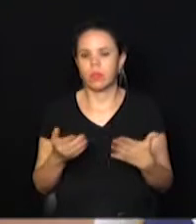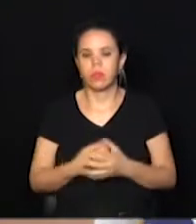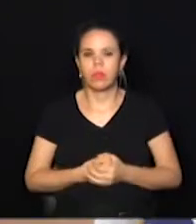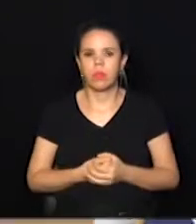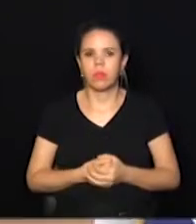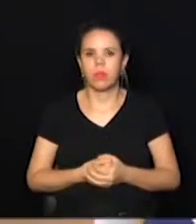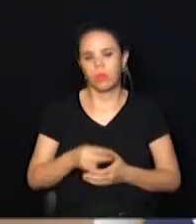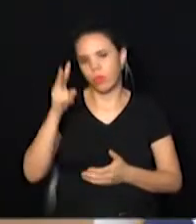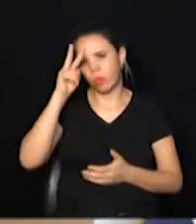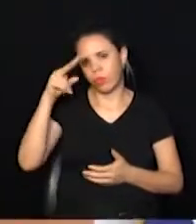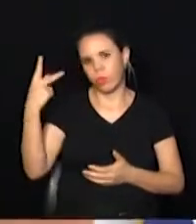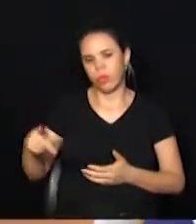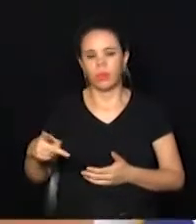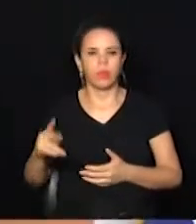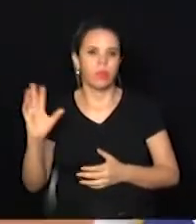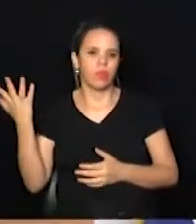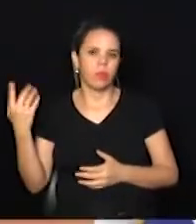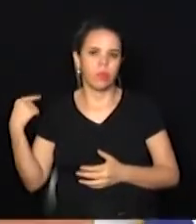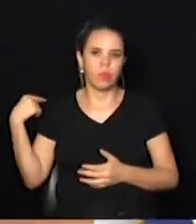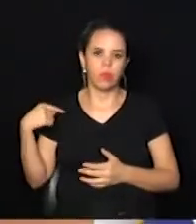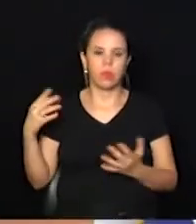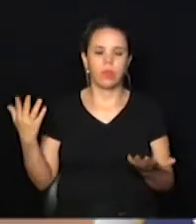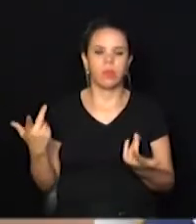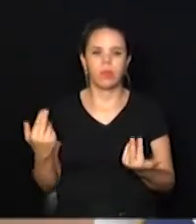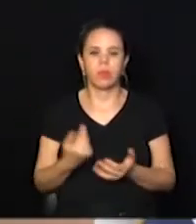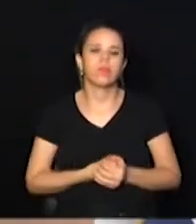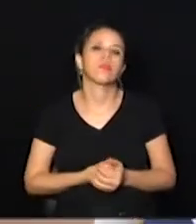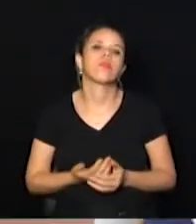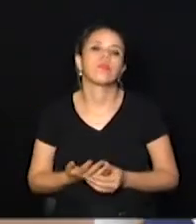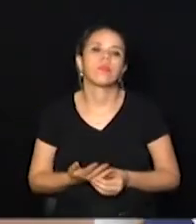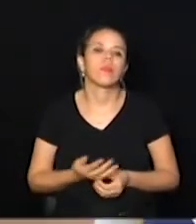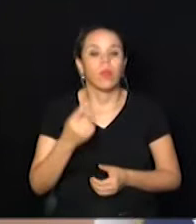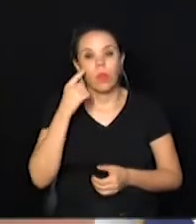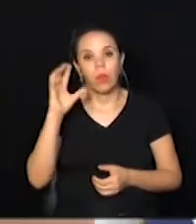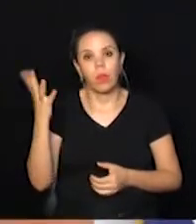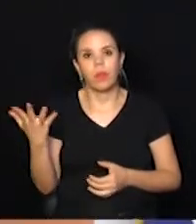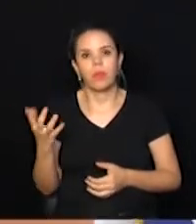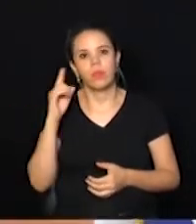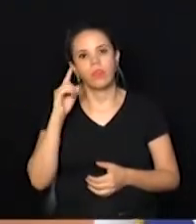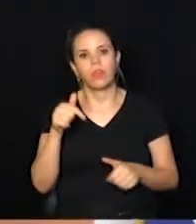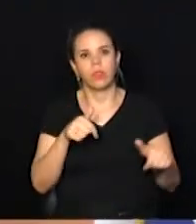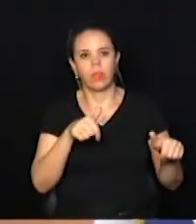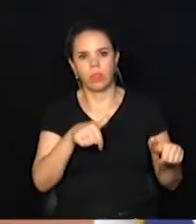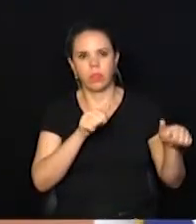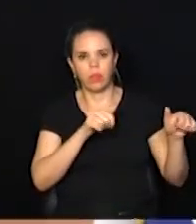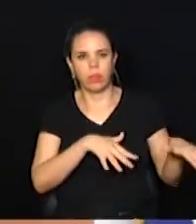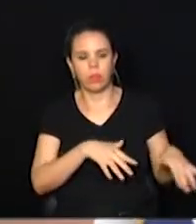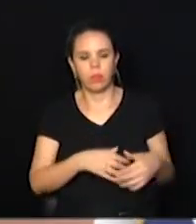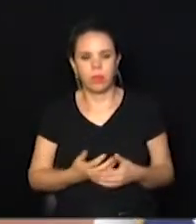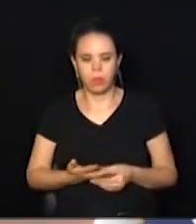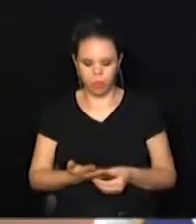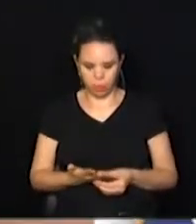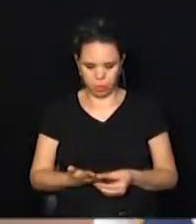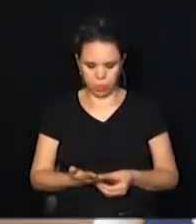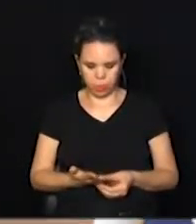esse histórico? Porque acontece a mesma coisa agora. Olha o que aconteceu no 7 de setembro. Olha o que